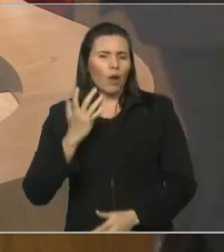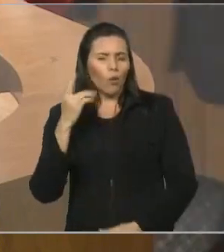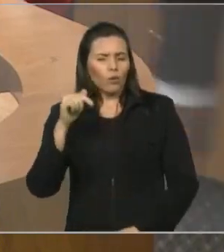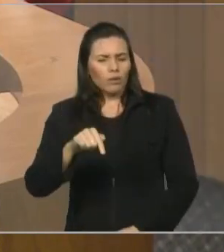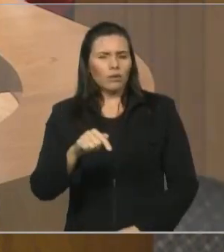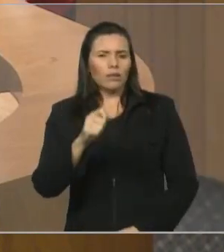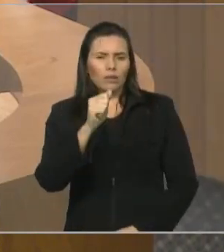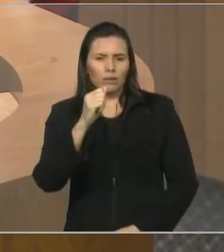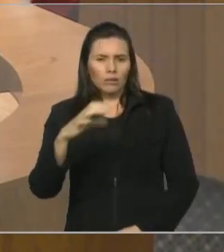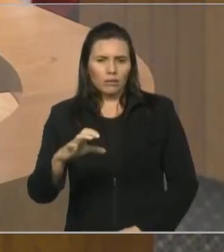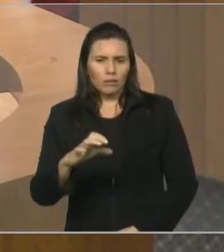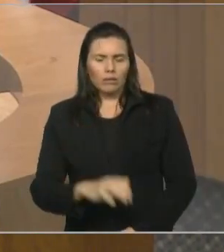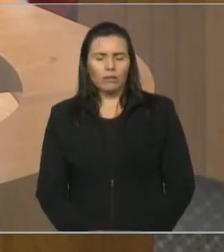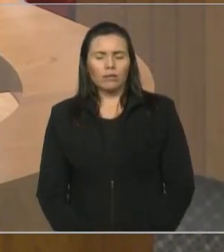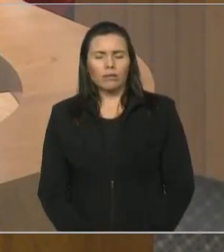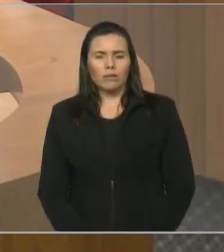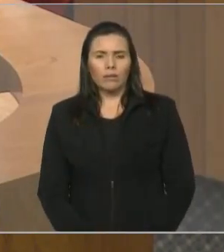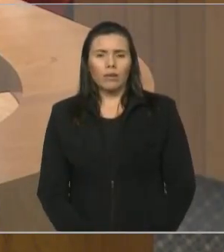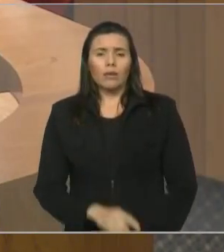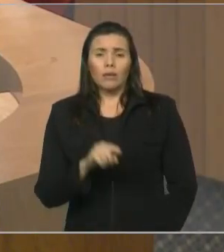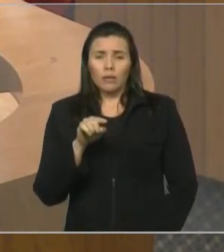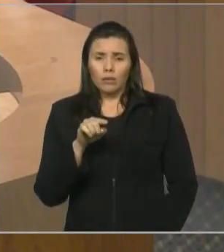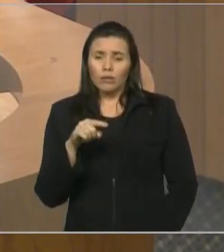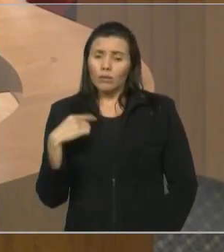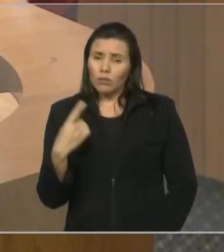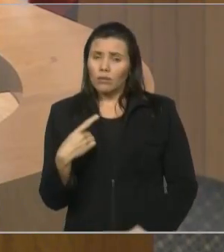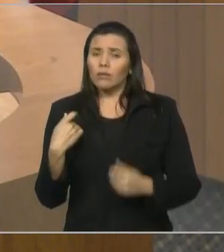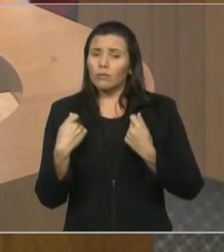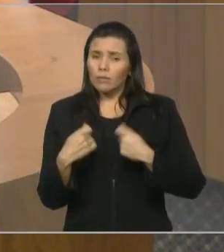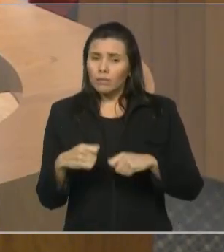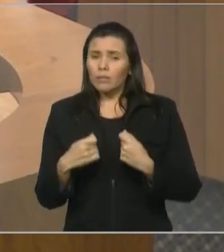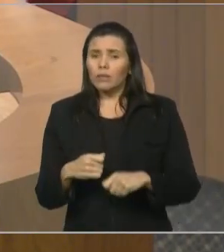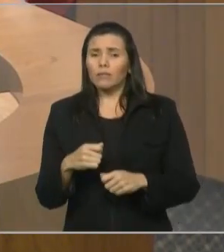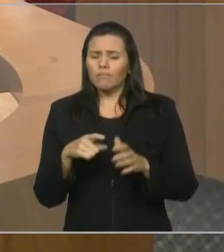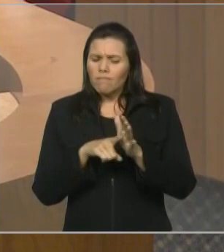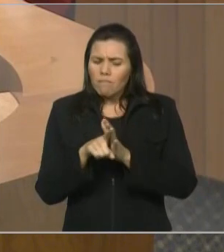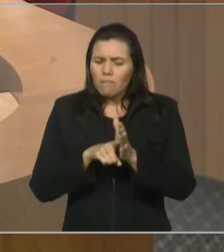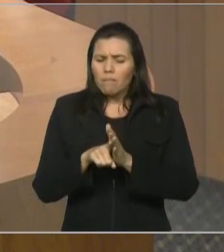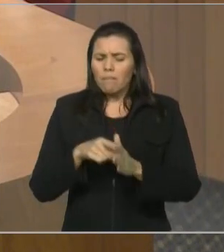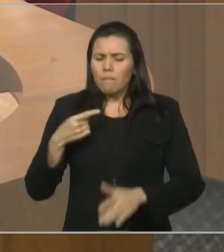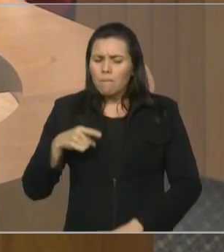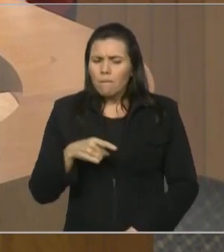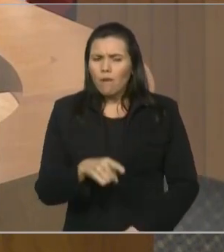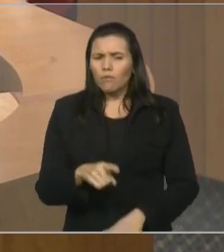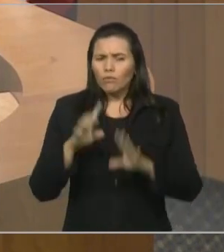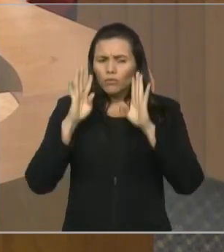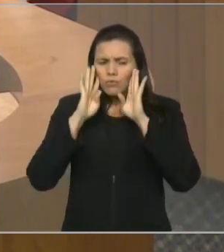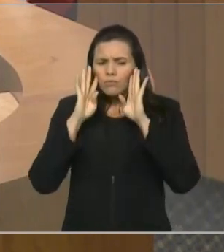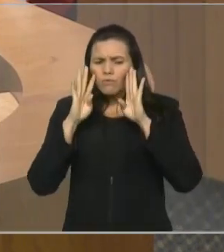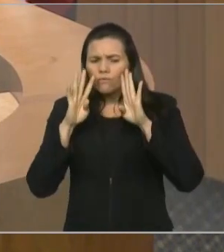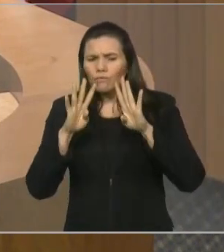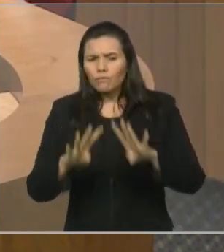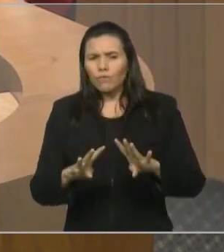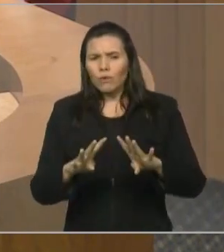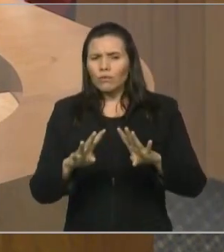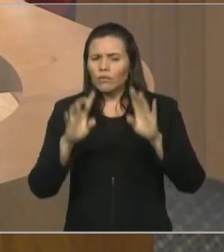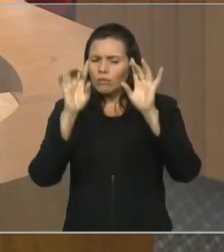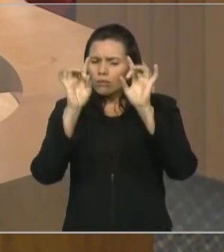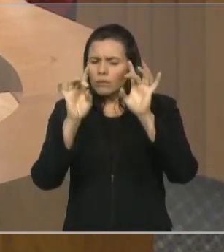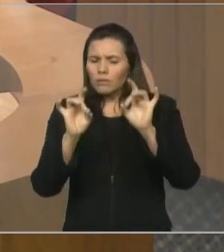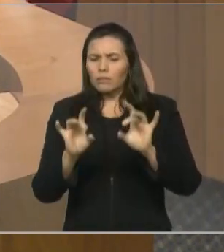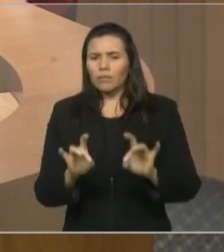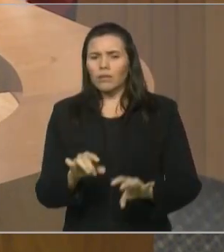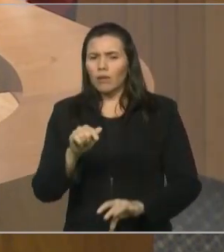merecem um aprofundamento e merecem uma atenção especial, os